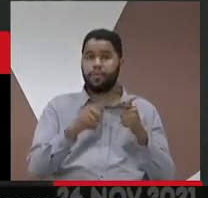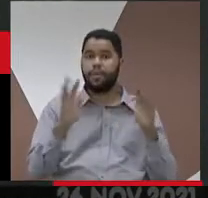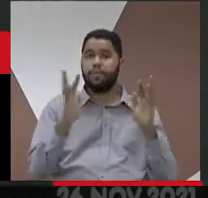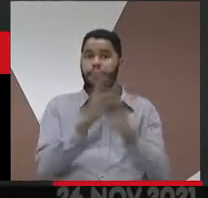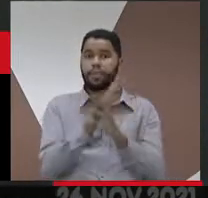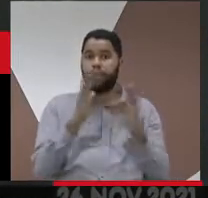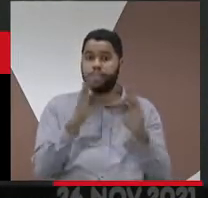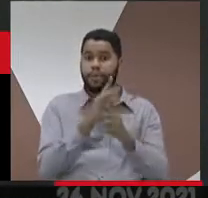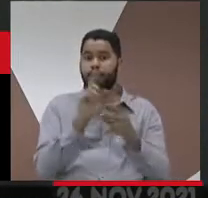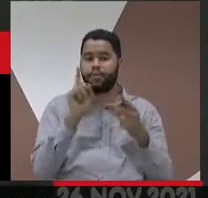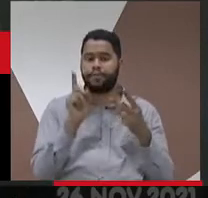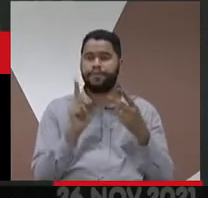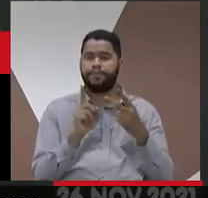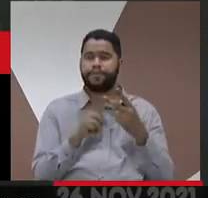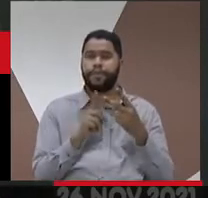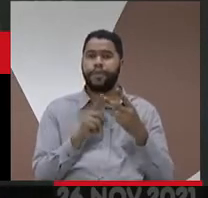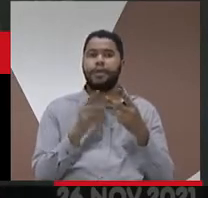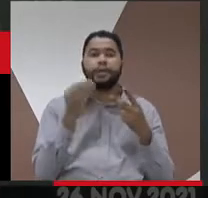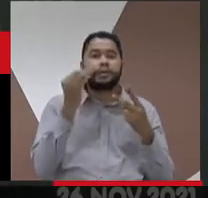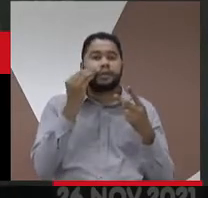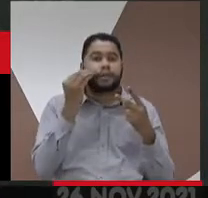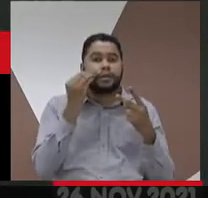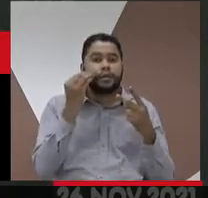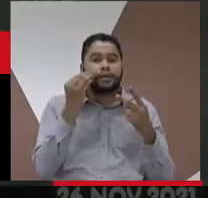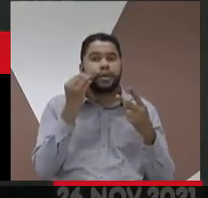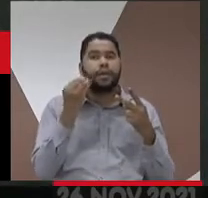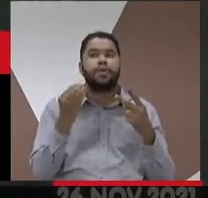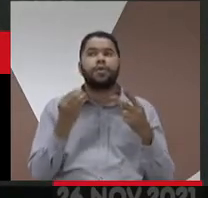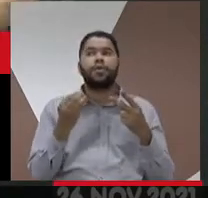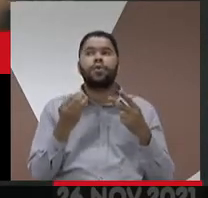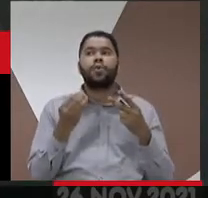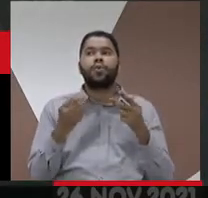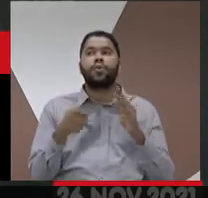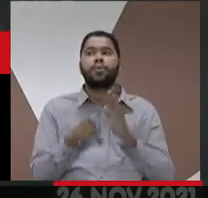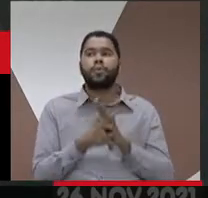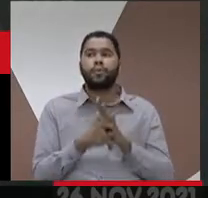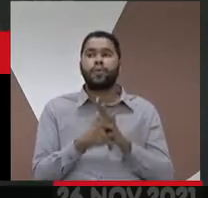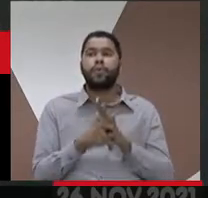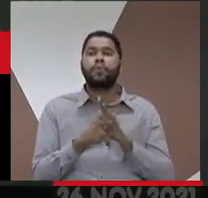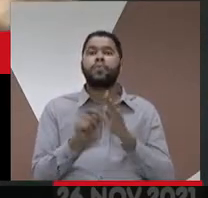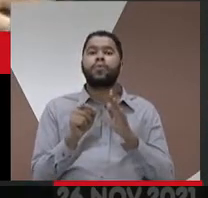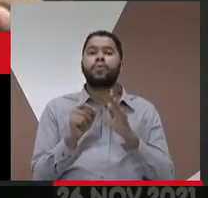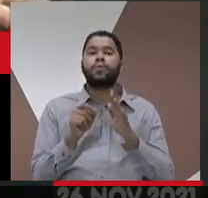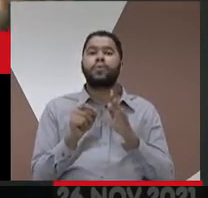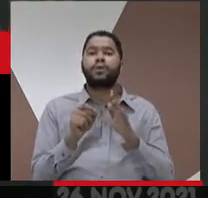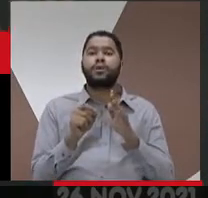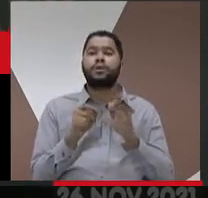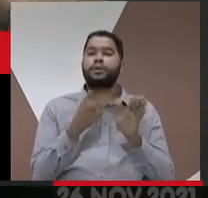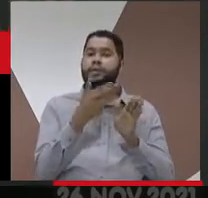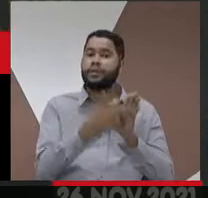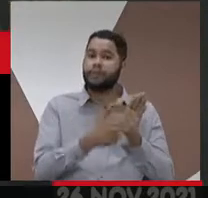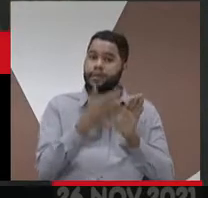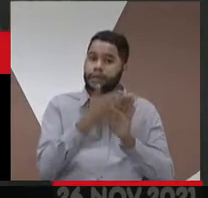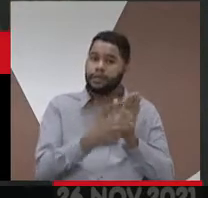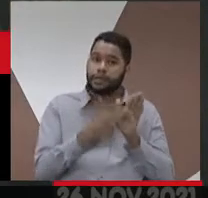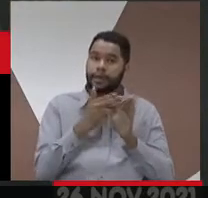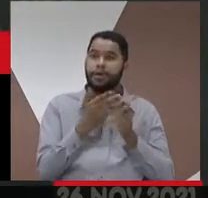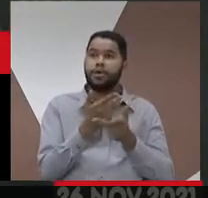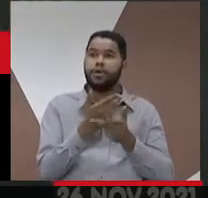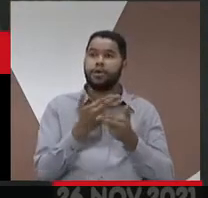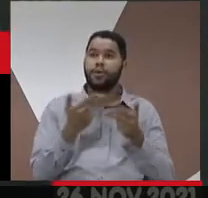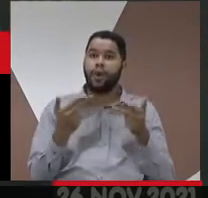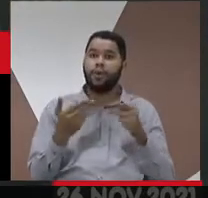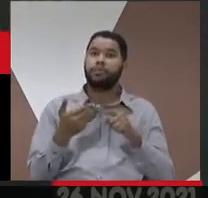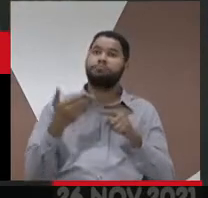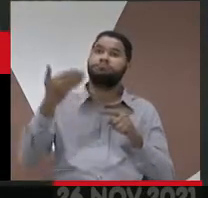dos congestionamentos, resgatar o transporte de passageiros através de trens, coisas que